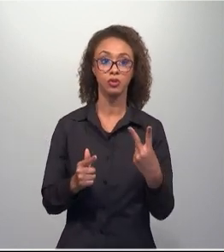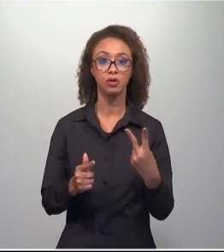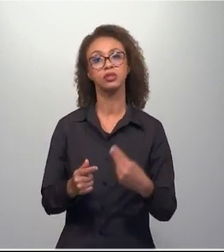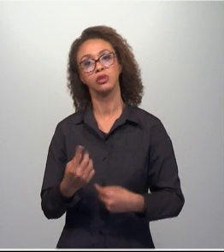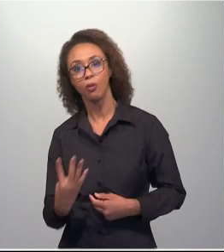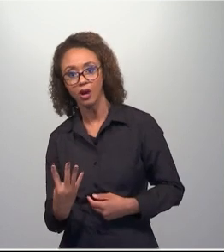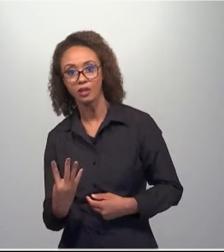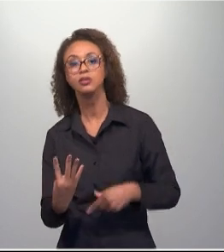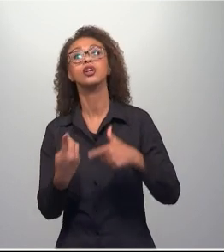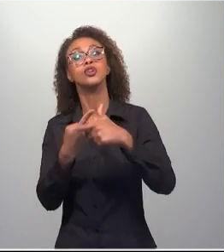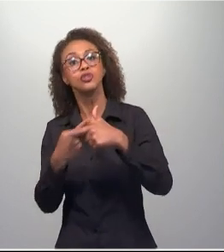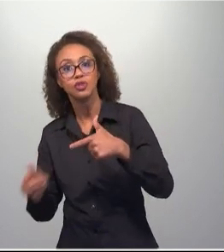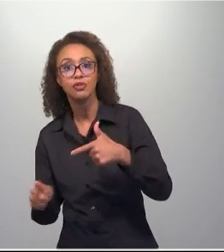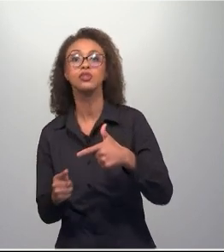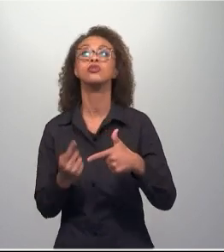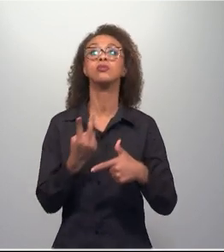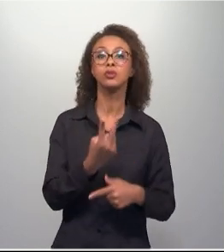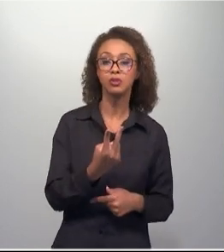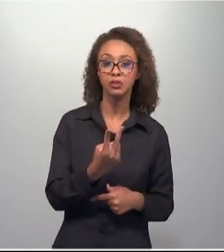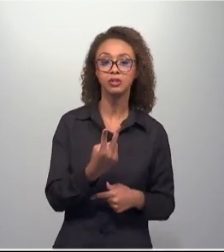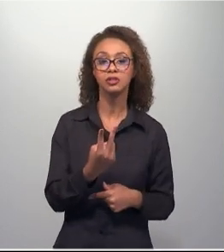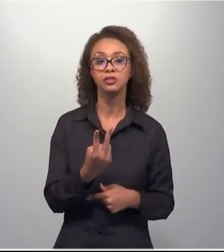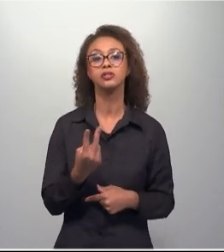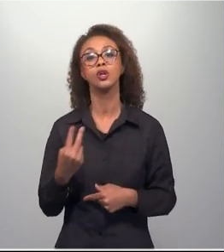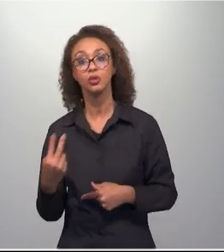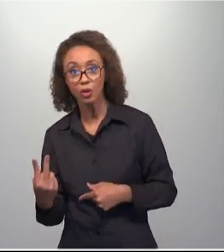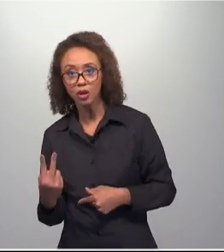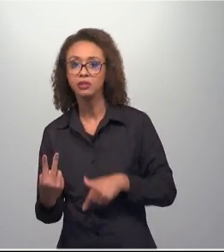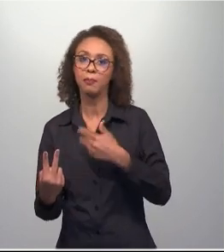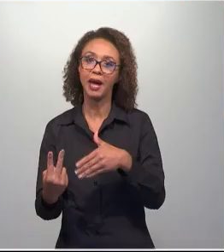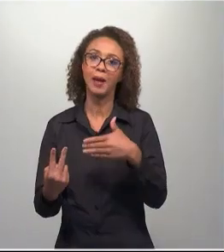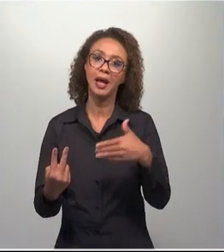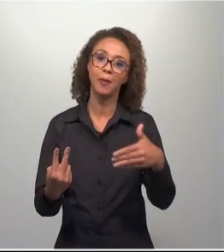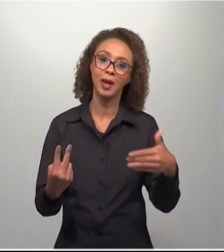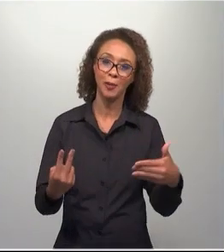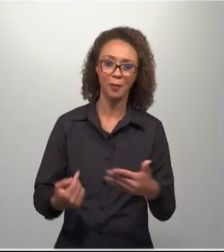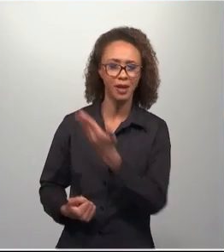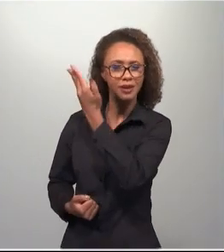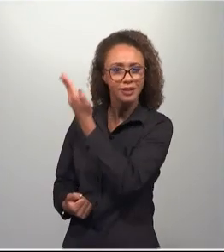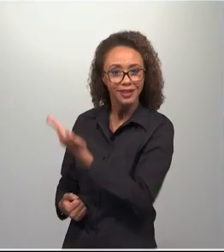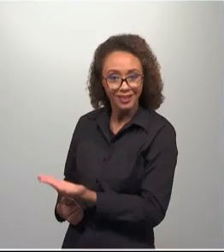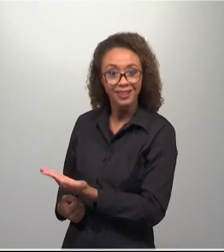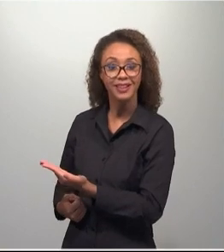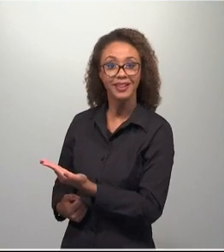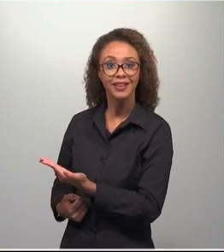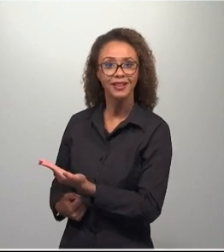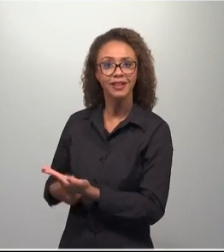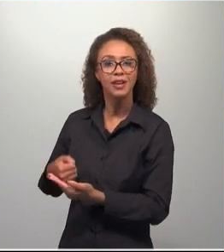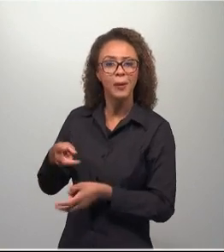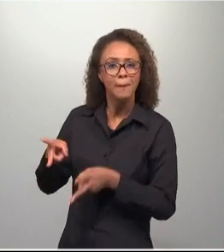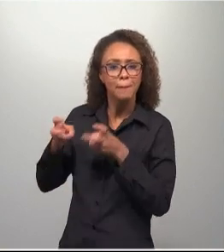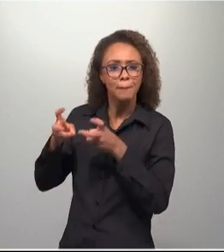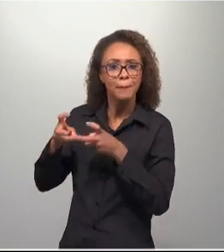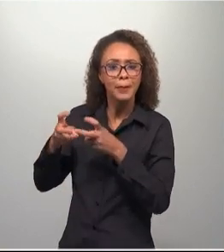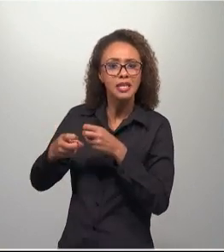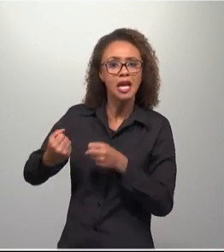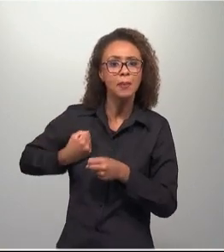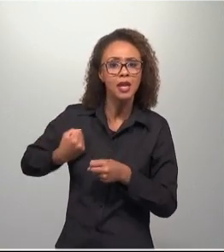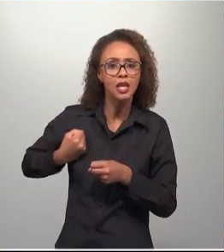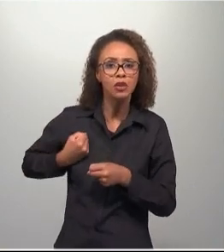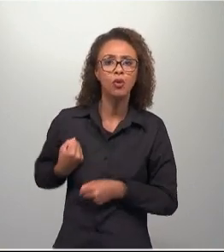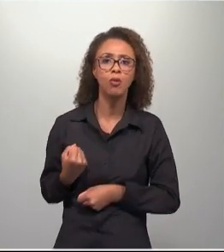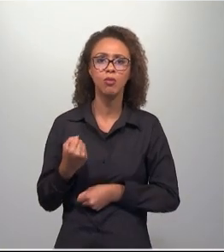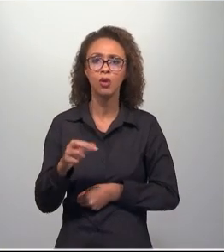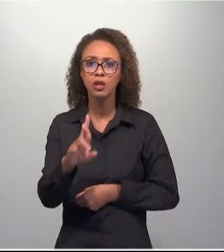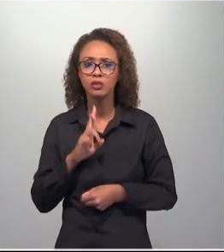244 / 2 2 e assim por diante observando os restos que vão ficando aqui 17